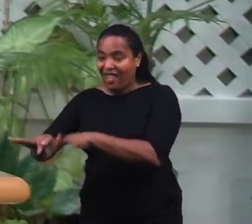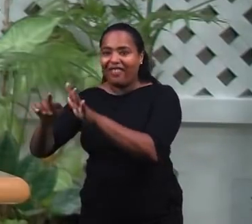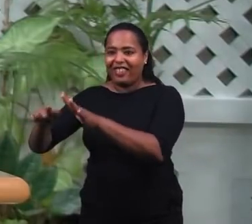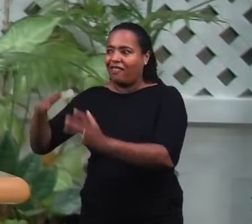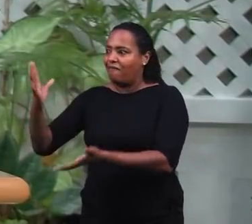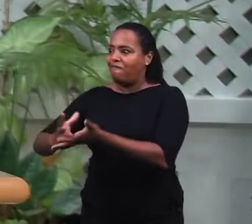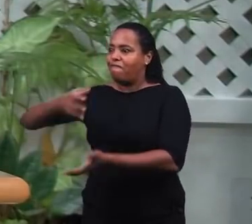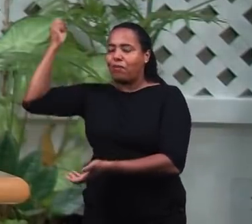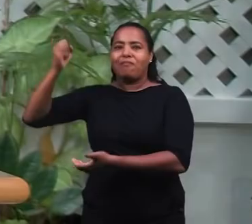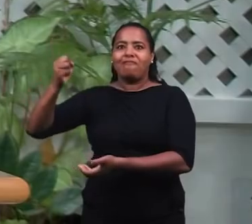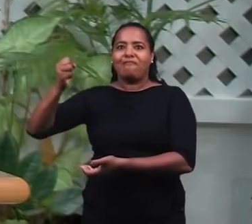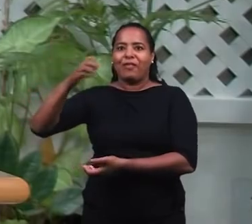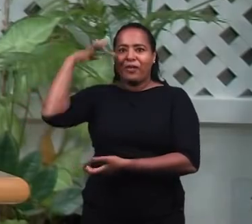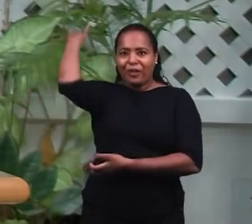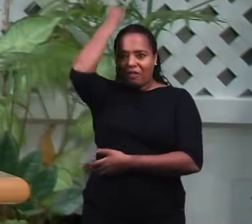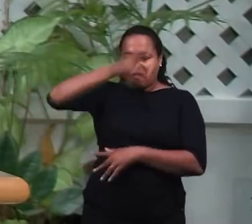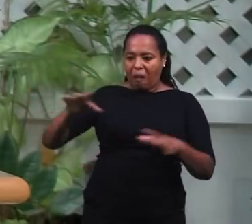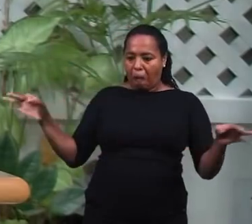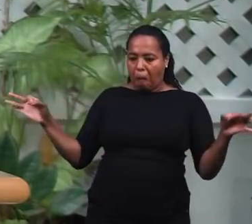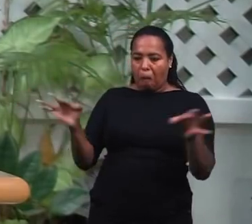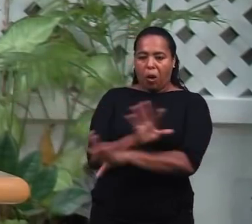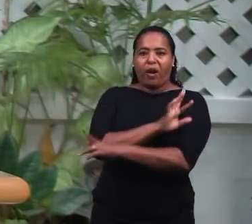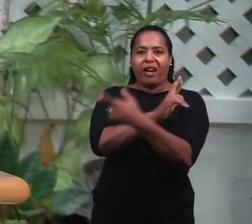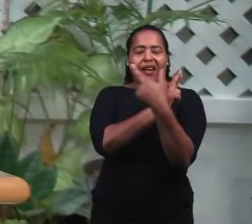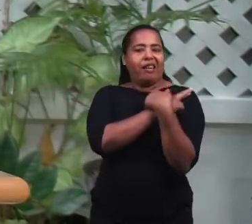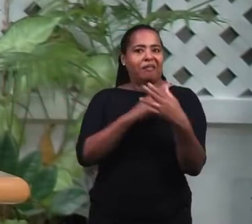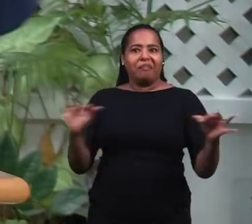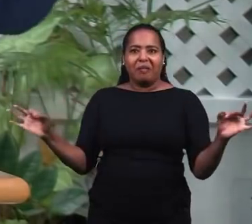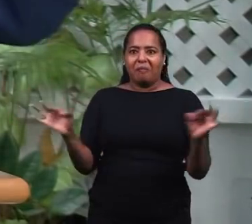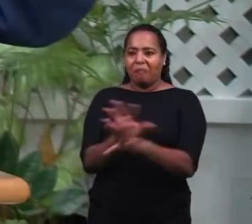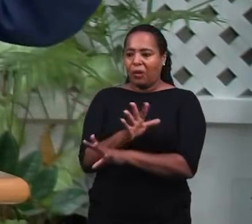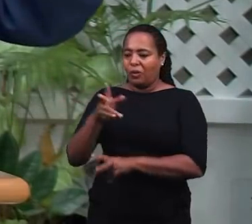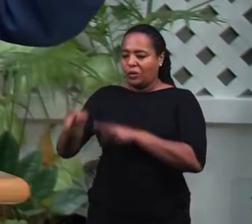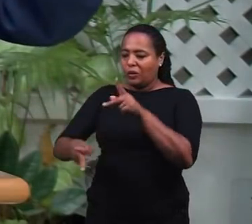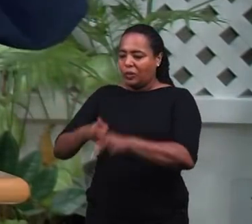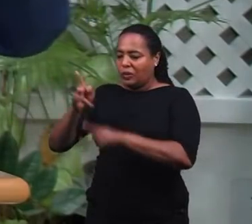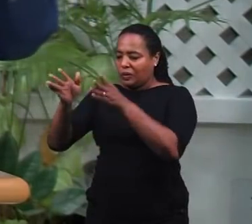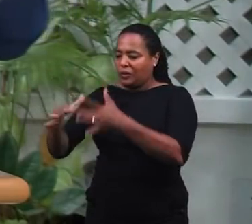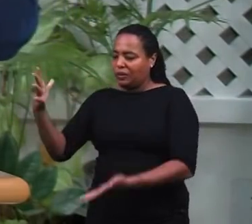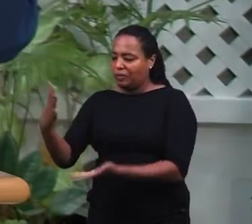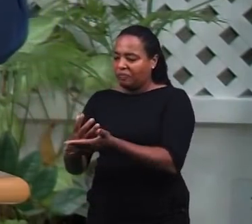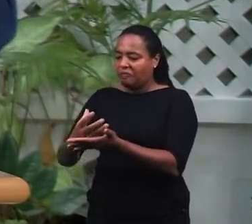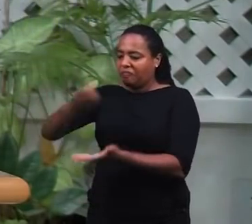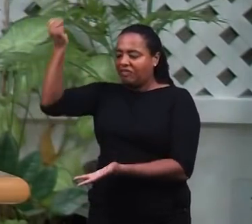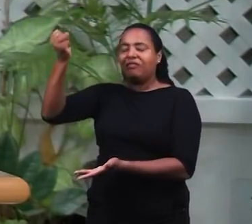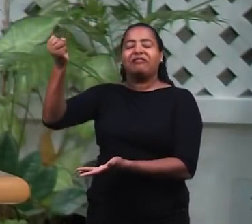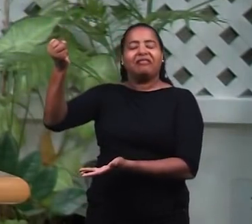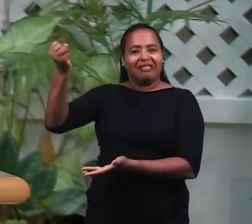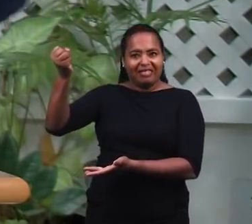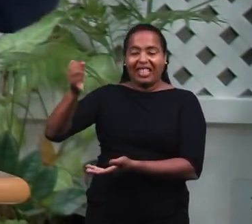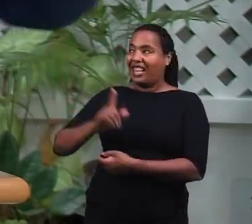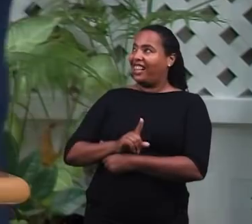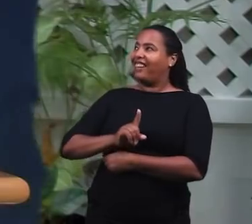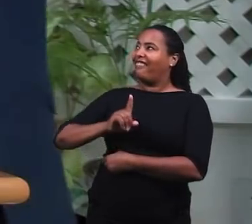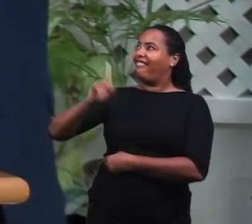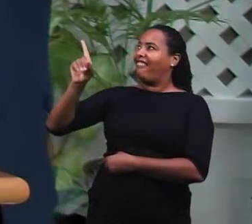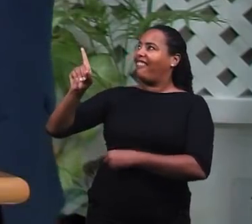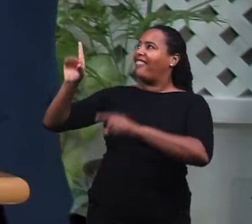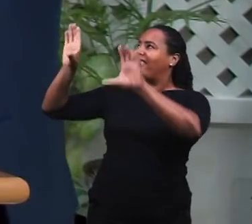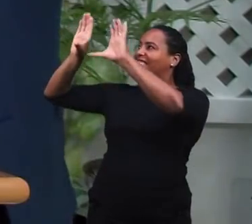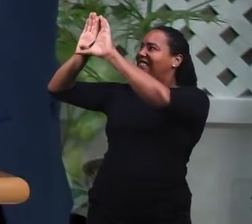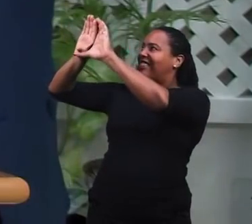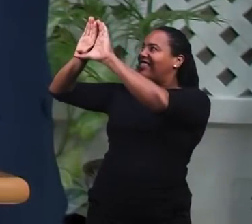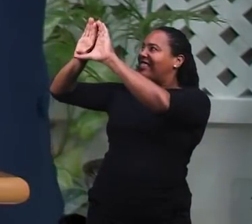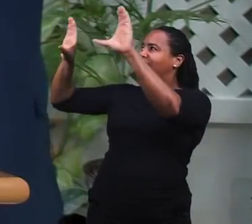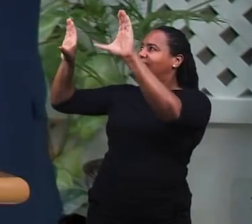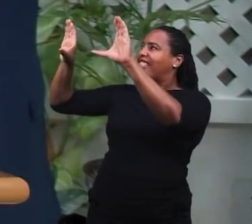encerrado, acabou. O Espírito Santo cumpriu a sua missão, a igreja foi retirada. E agora, lá na